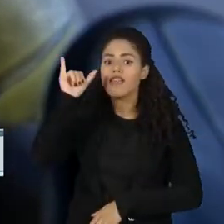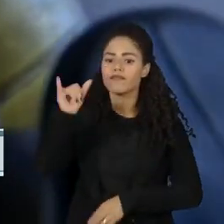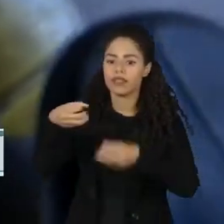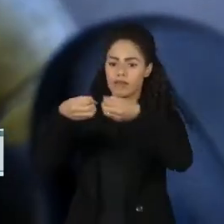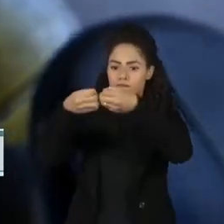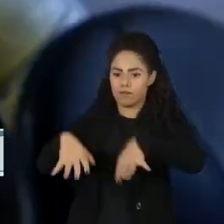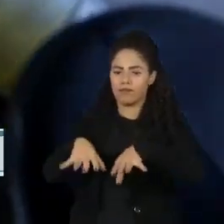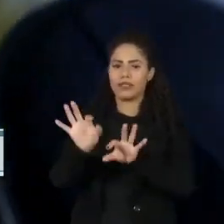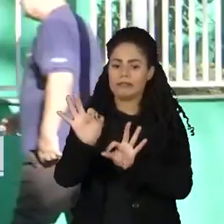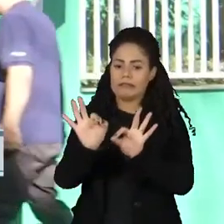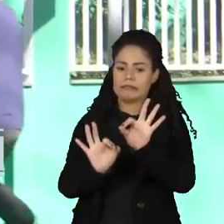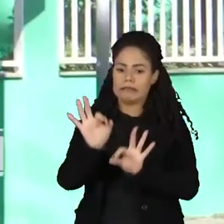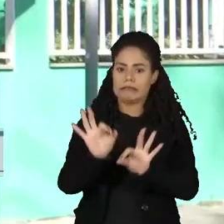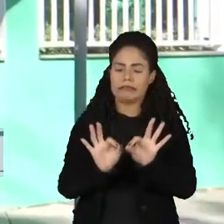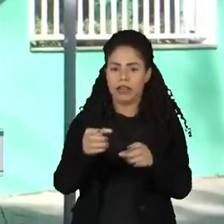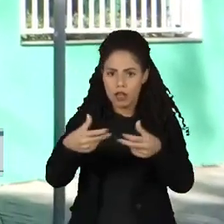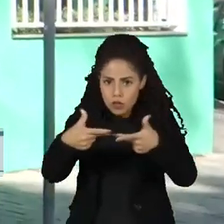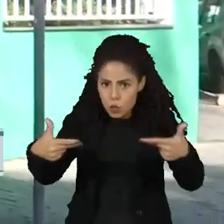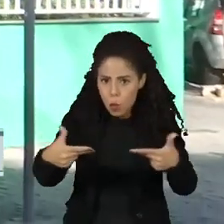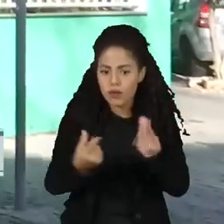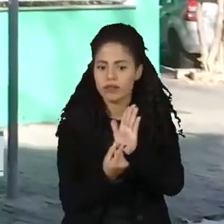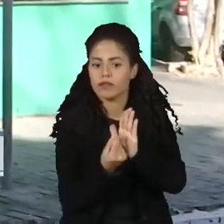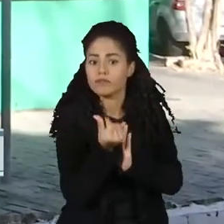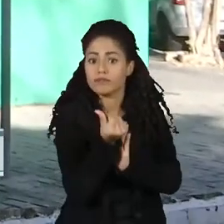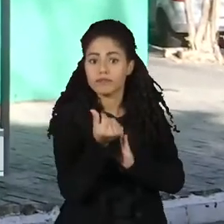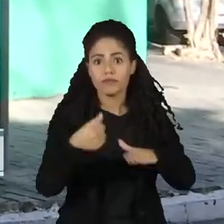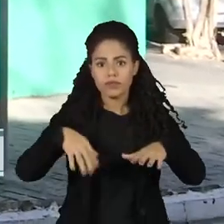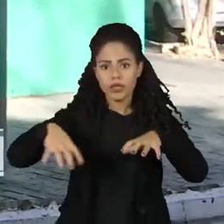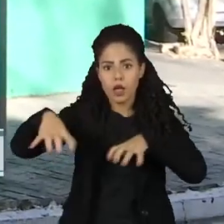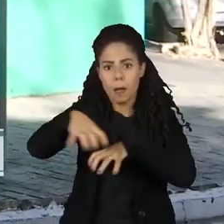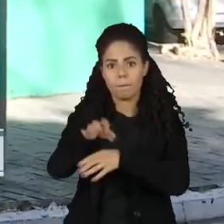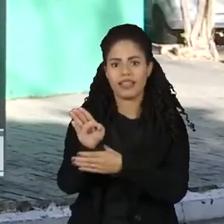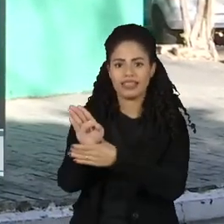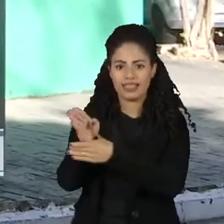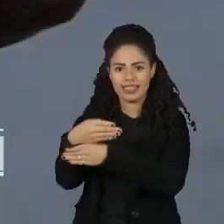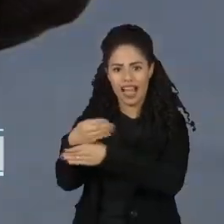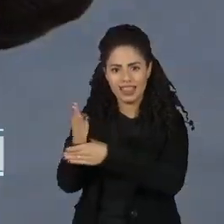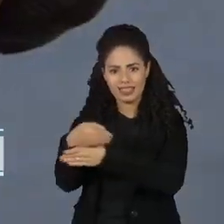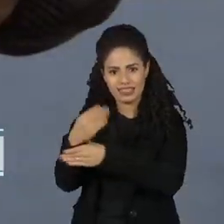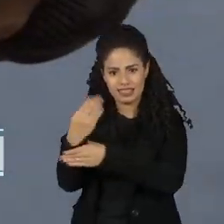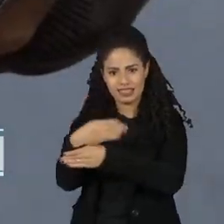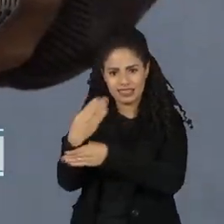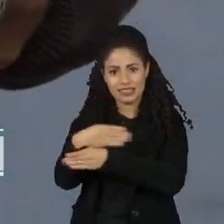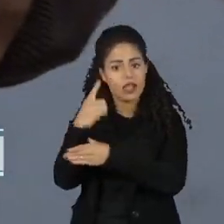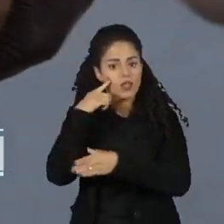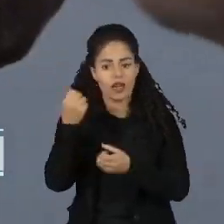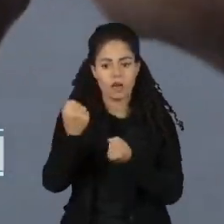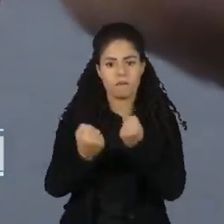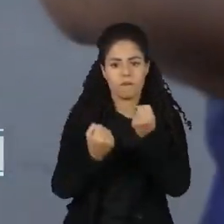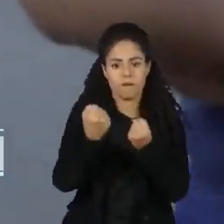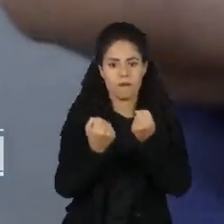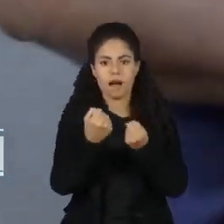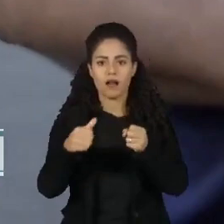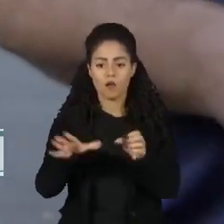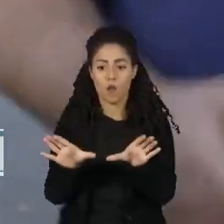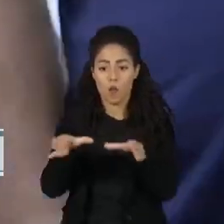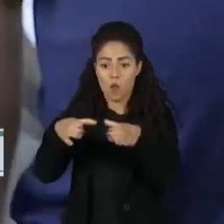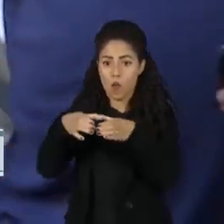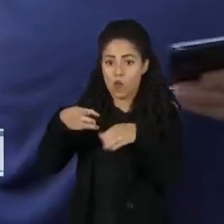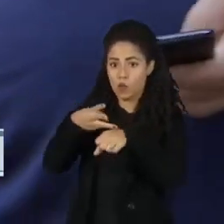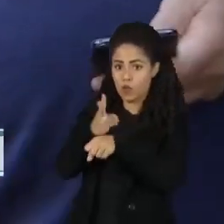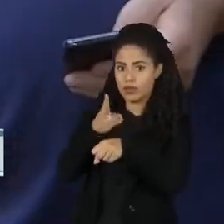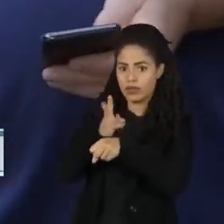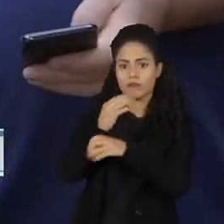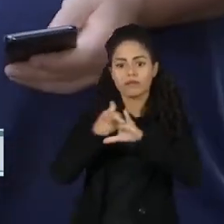conseguir organizar as contas, essa cooperativa de taxistas está trabalhando em equipe. Por um grupo do WhatsApp,